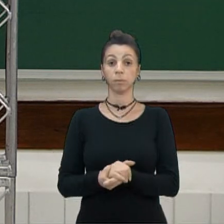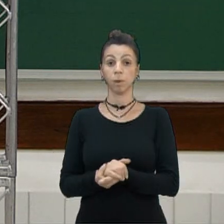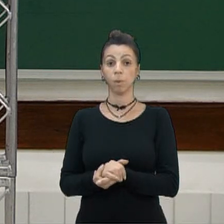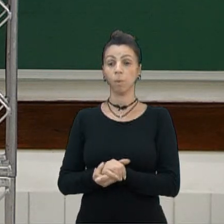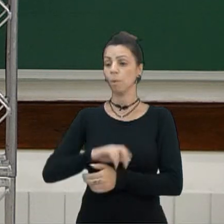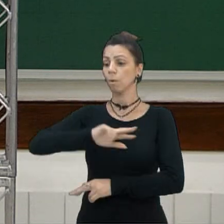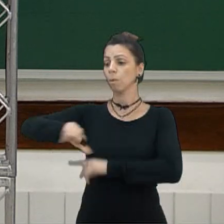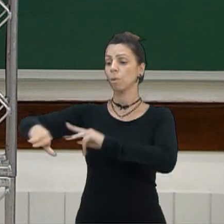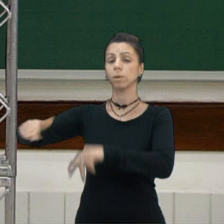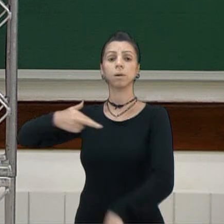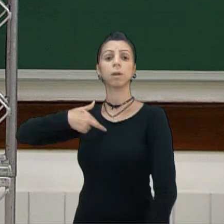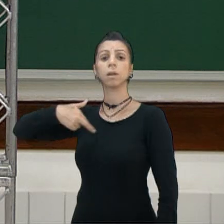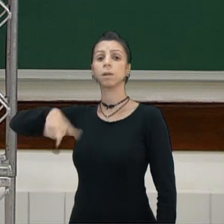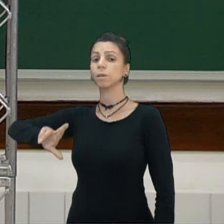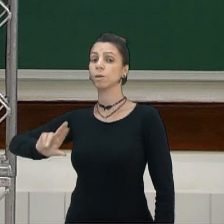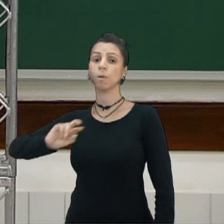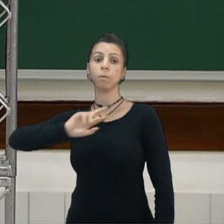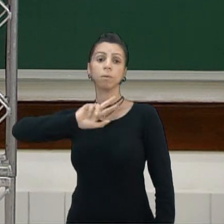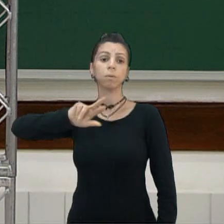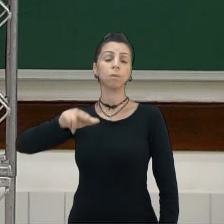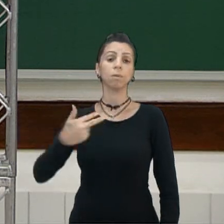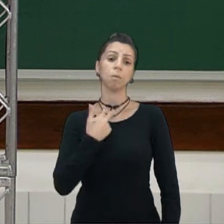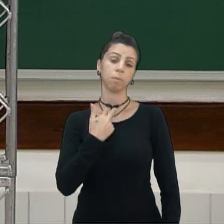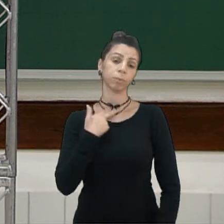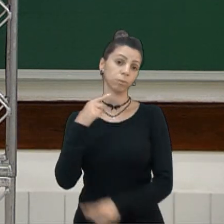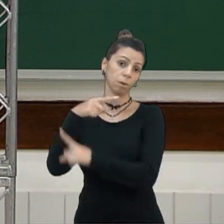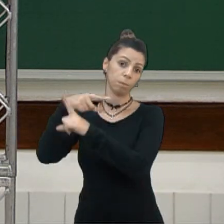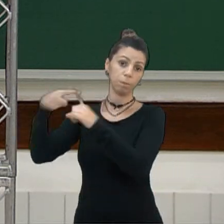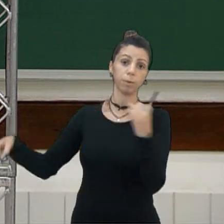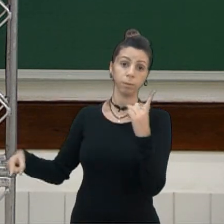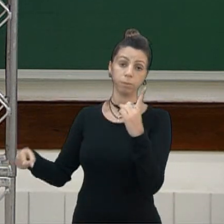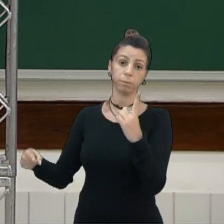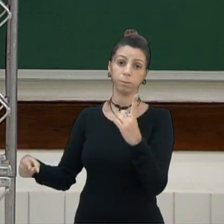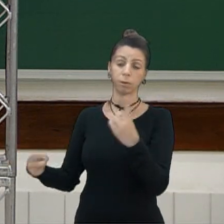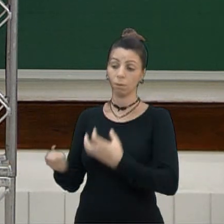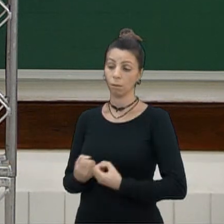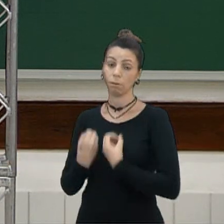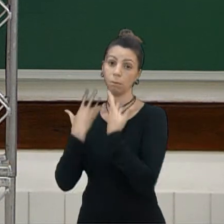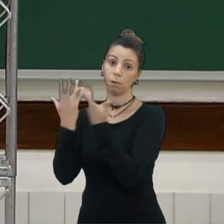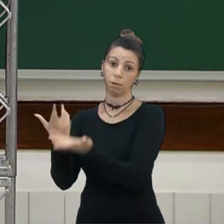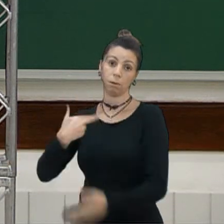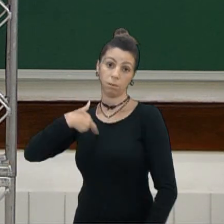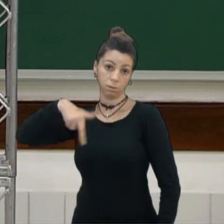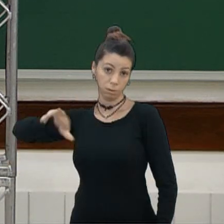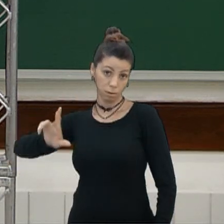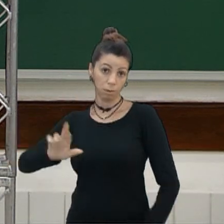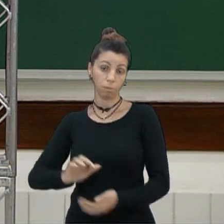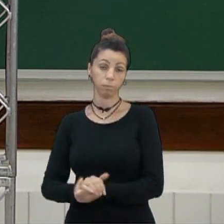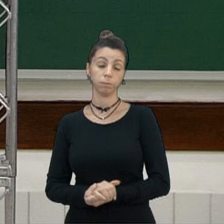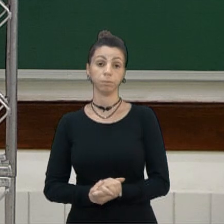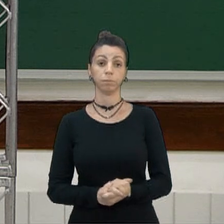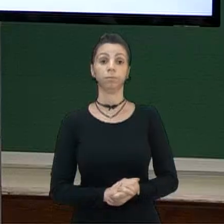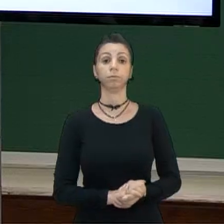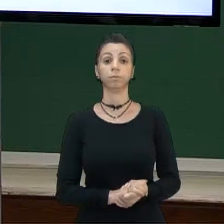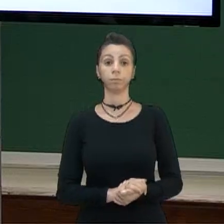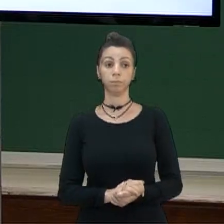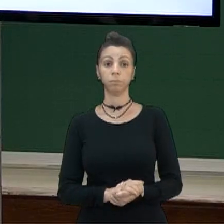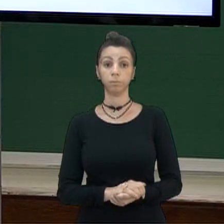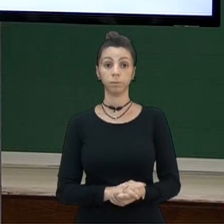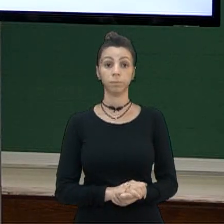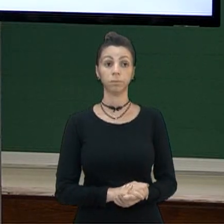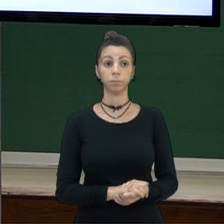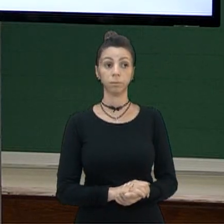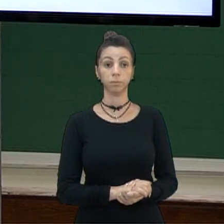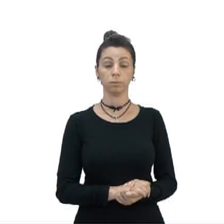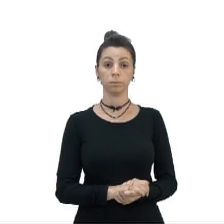poderiam expressar seu culto. Quer dizer, havia uma certa proibição dessas expressões, tá?